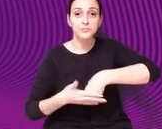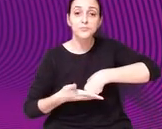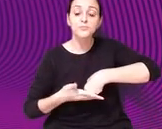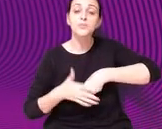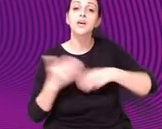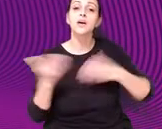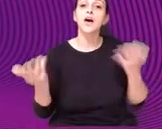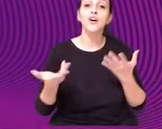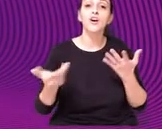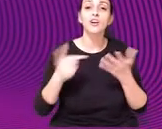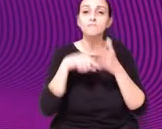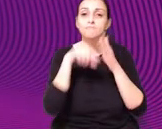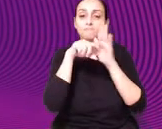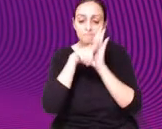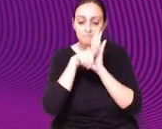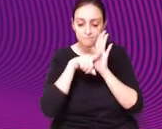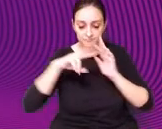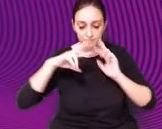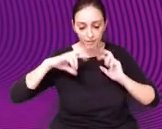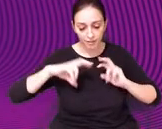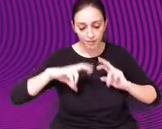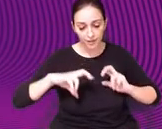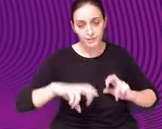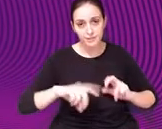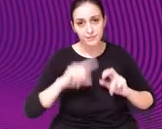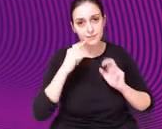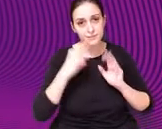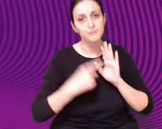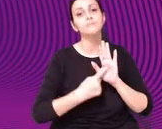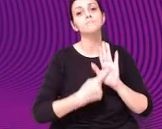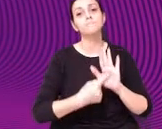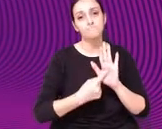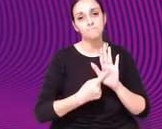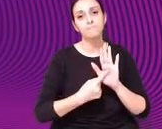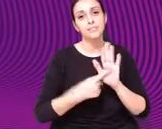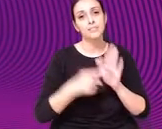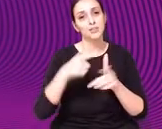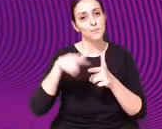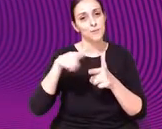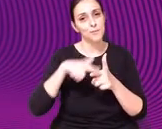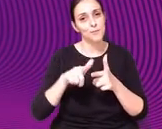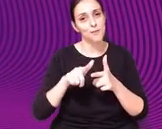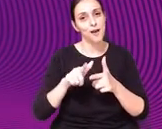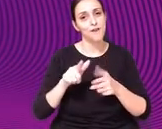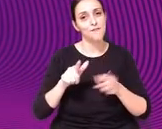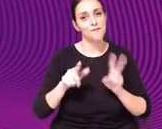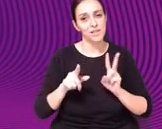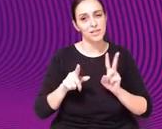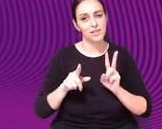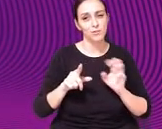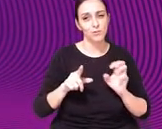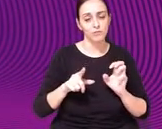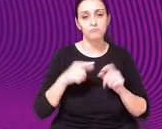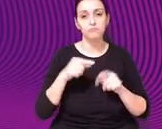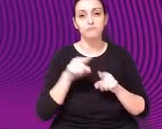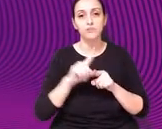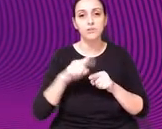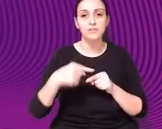a análise dele, vê uma disfunção ventricular, parede posterior de septo